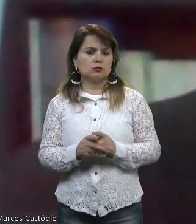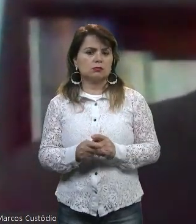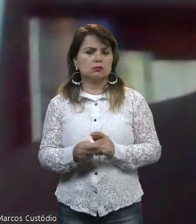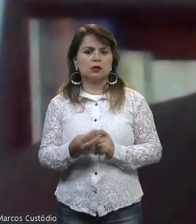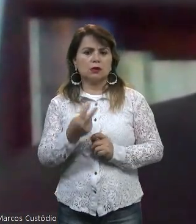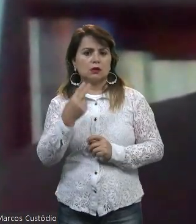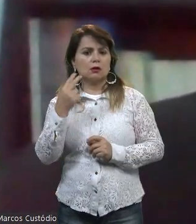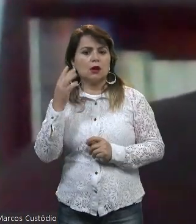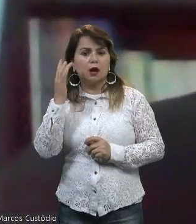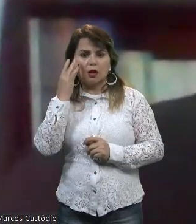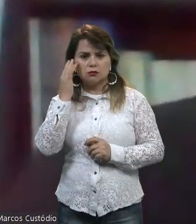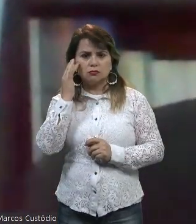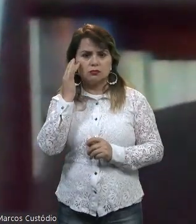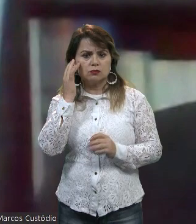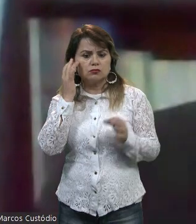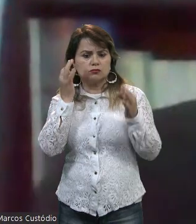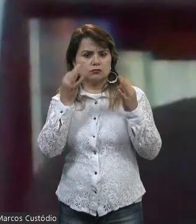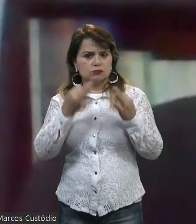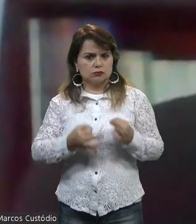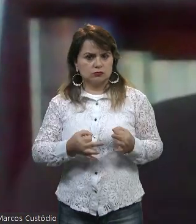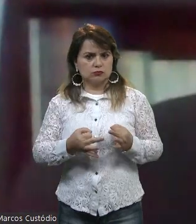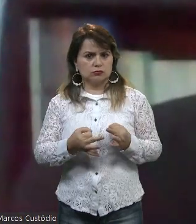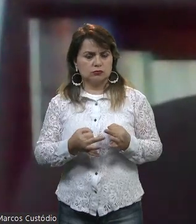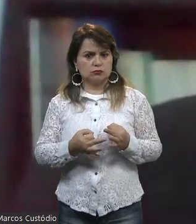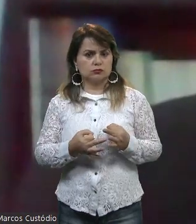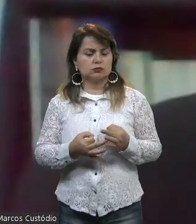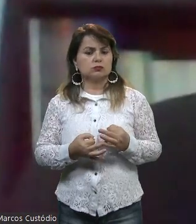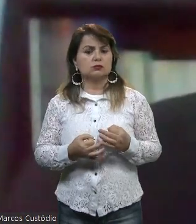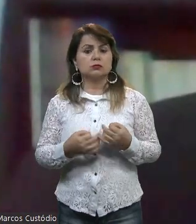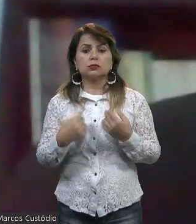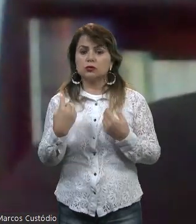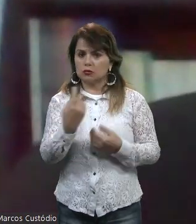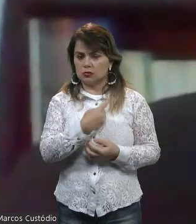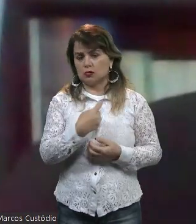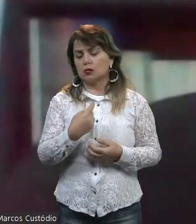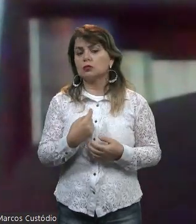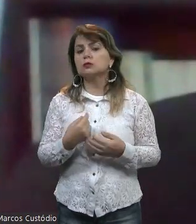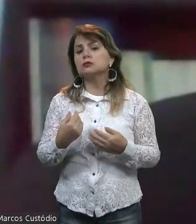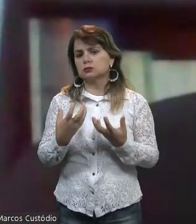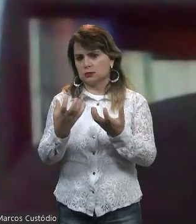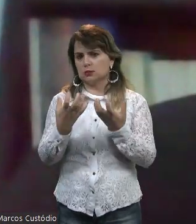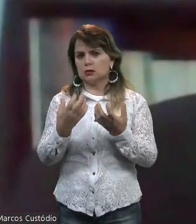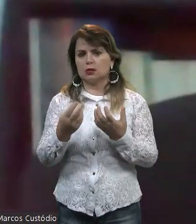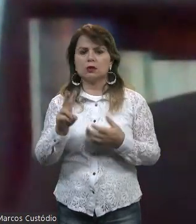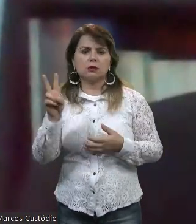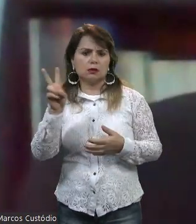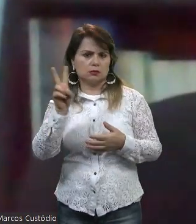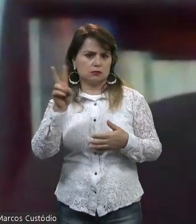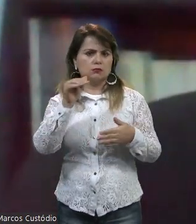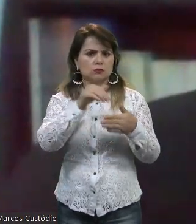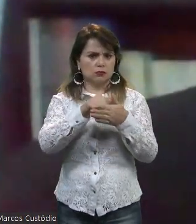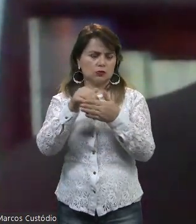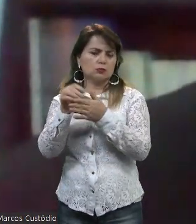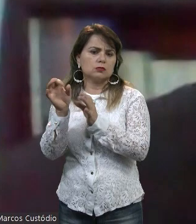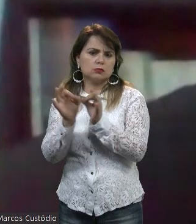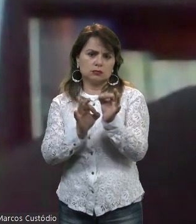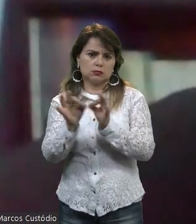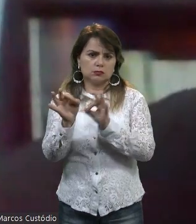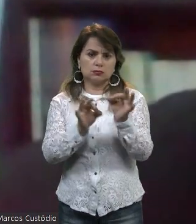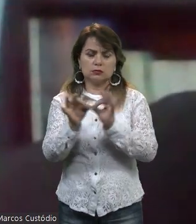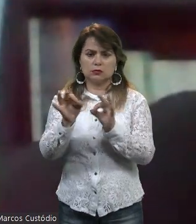achar legítimo, todos nós desejaríamos votar esse projeto hoje, né? Há um encaminhamento